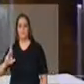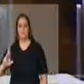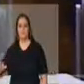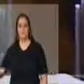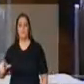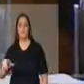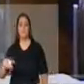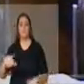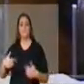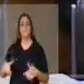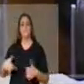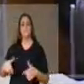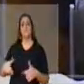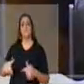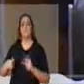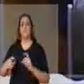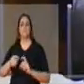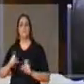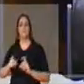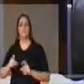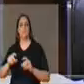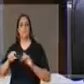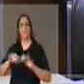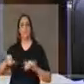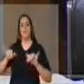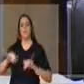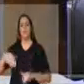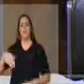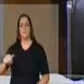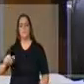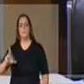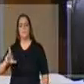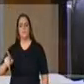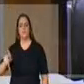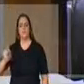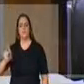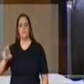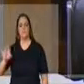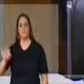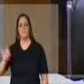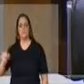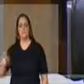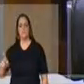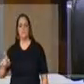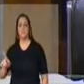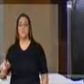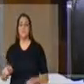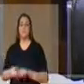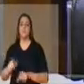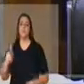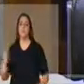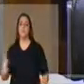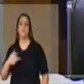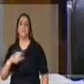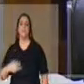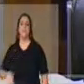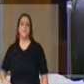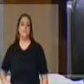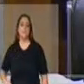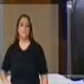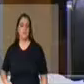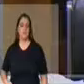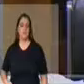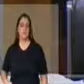administradora de marketing, sobrevivente e vice-presidente da Associação de Câncer de Boca